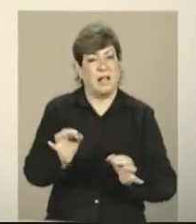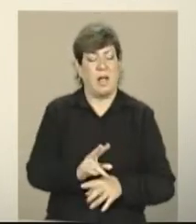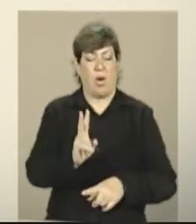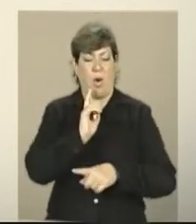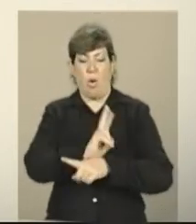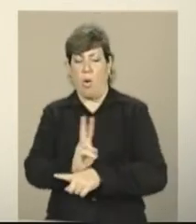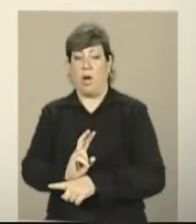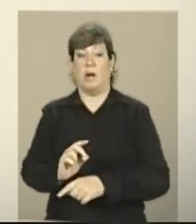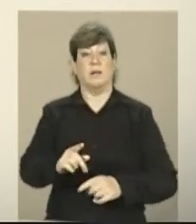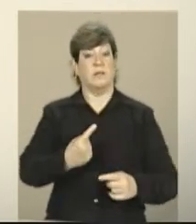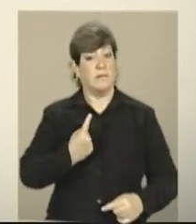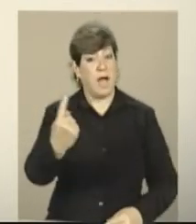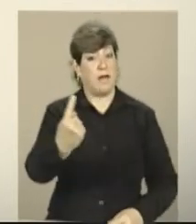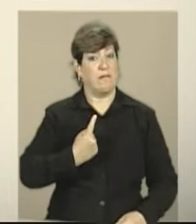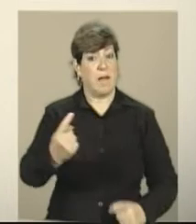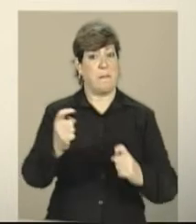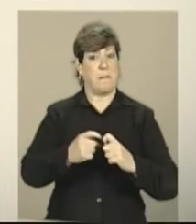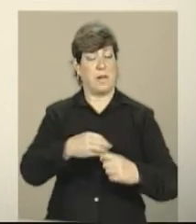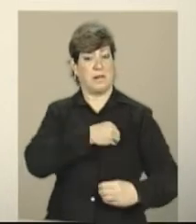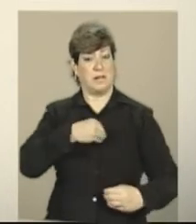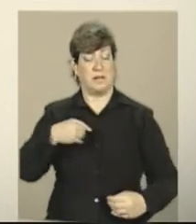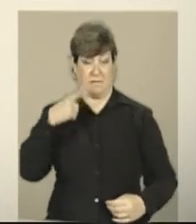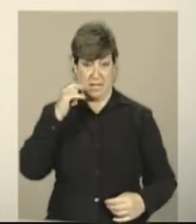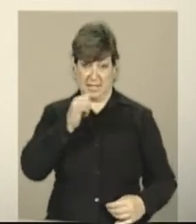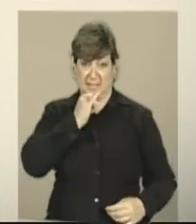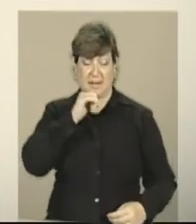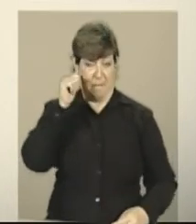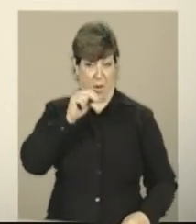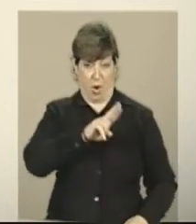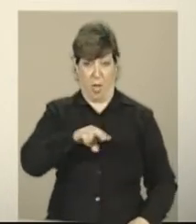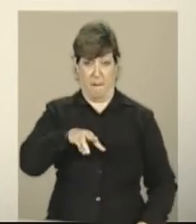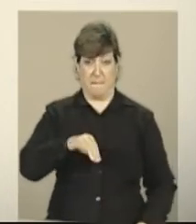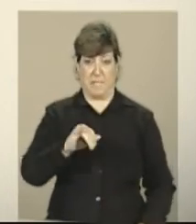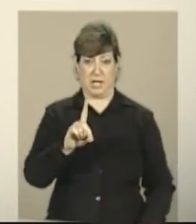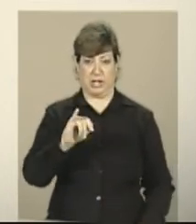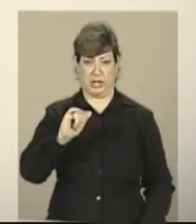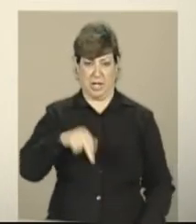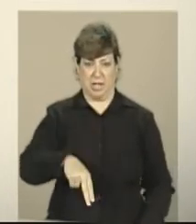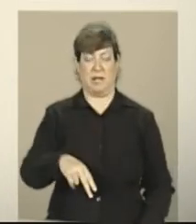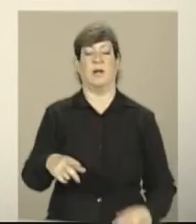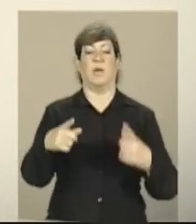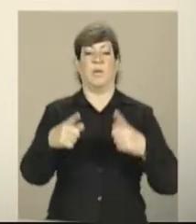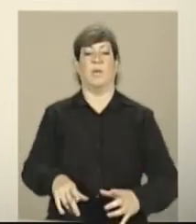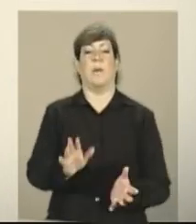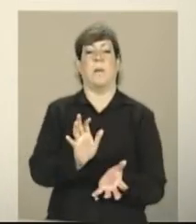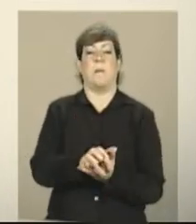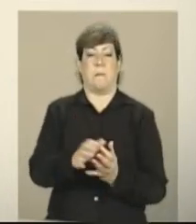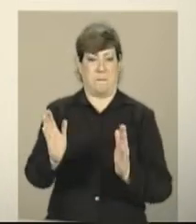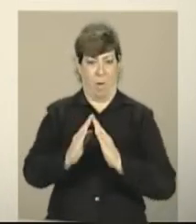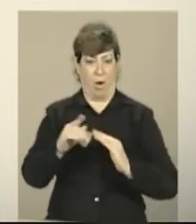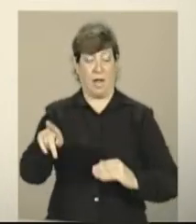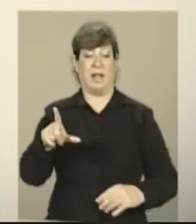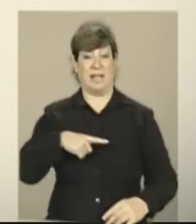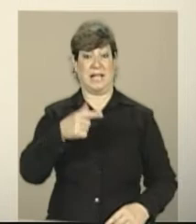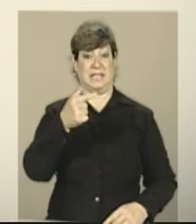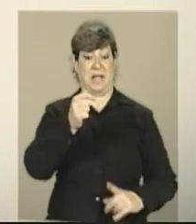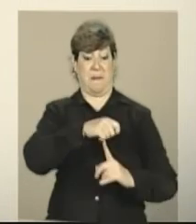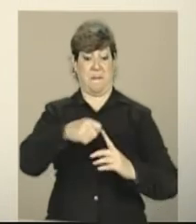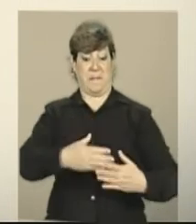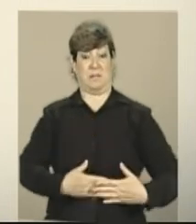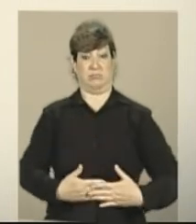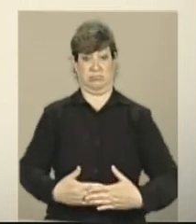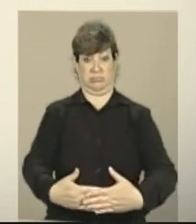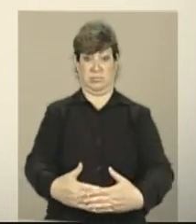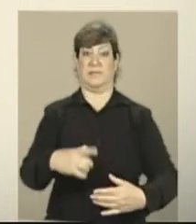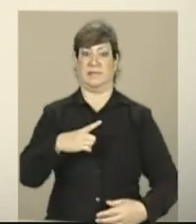controladas com o pré-natal bem feito desde o caso da Midian de Barros que mora lá em Recife está no sétimo mês de